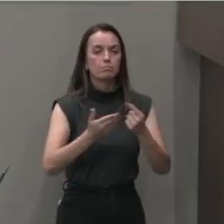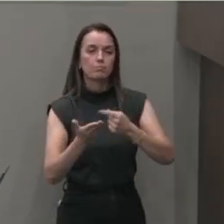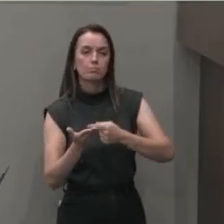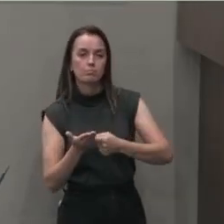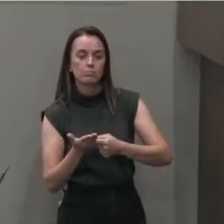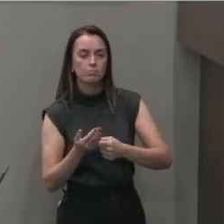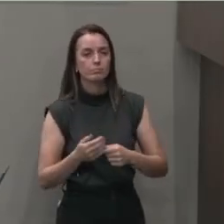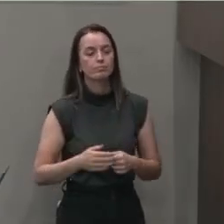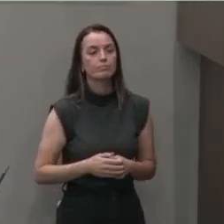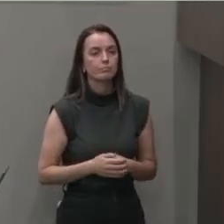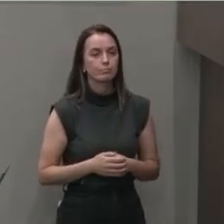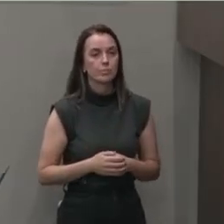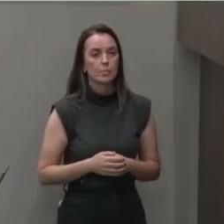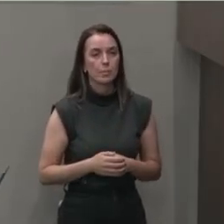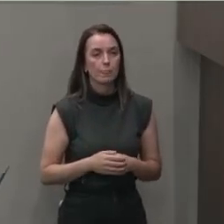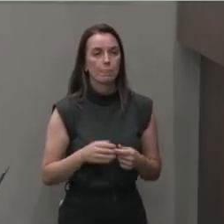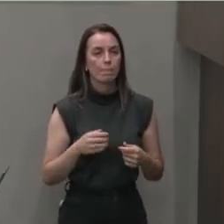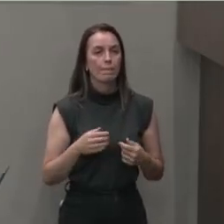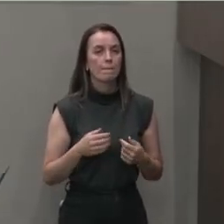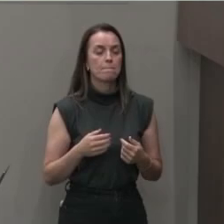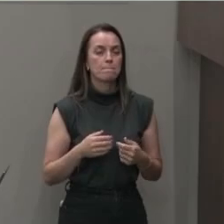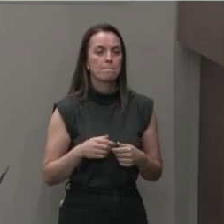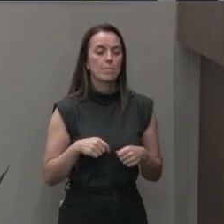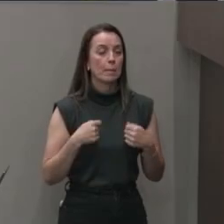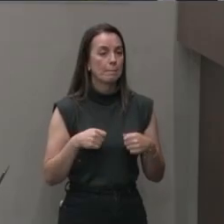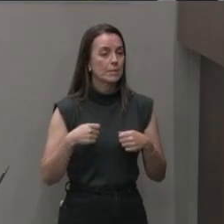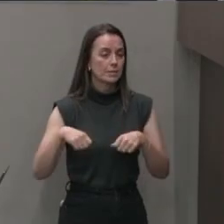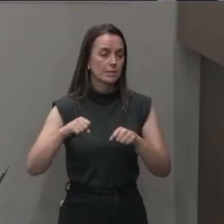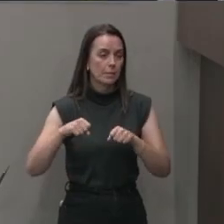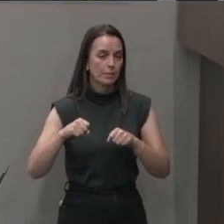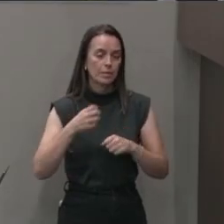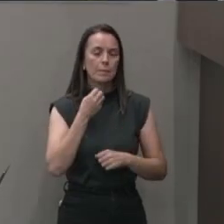20 reais, né, e que precisa...